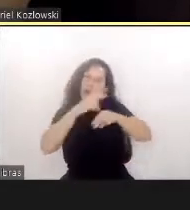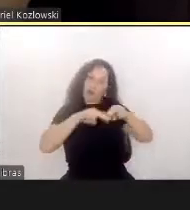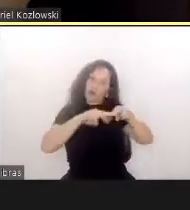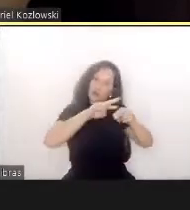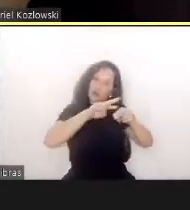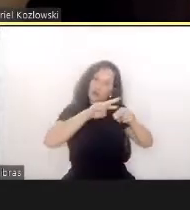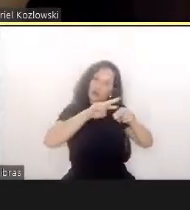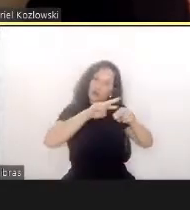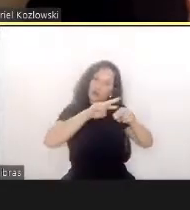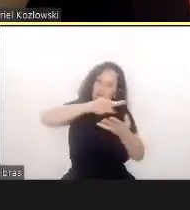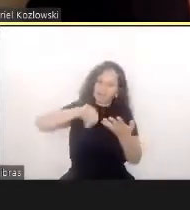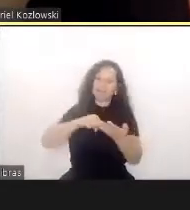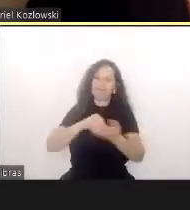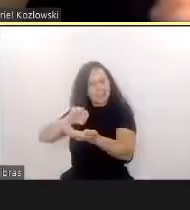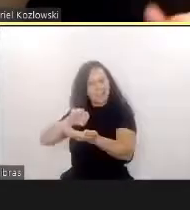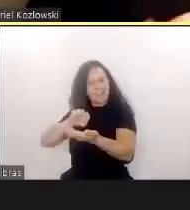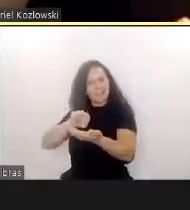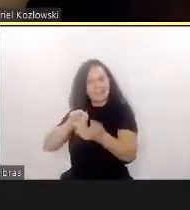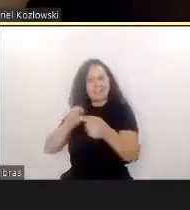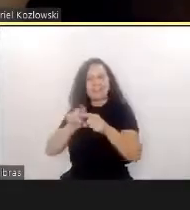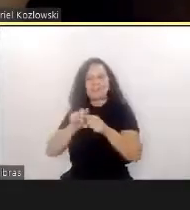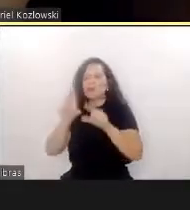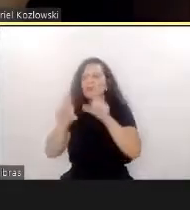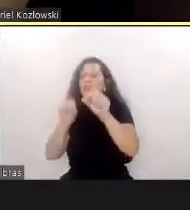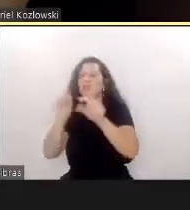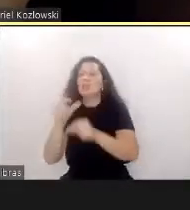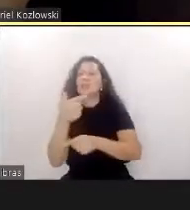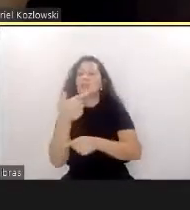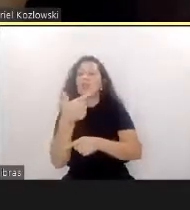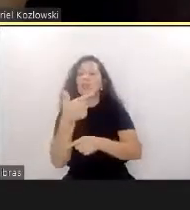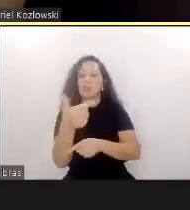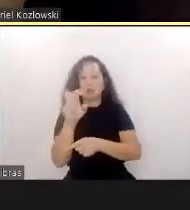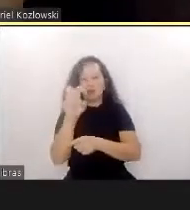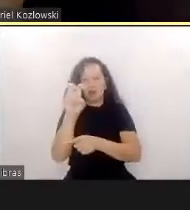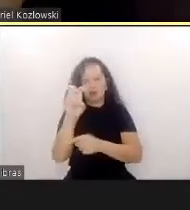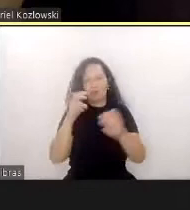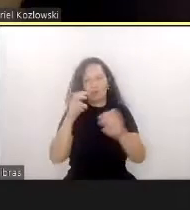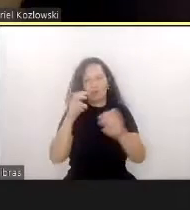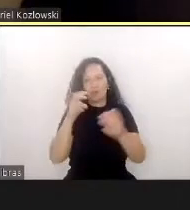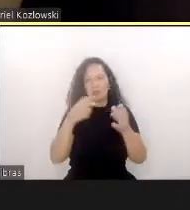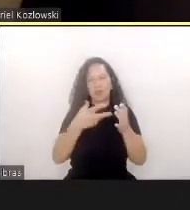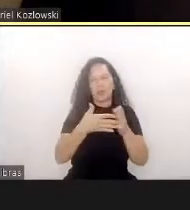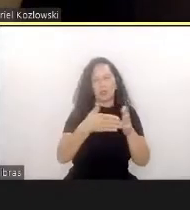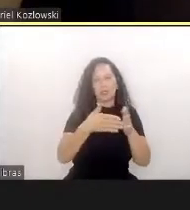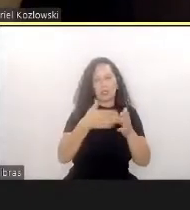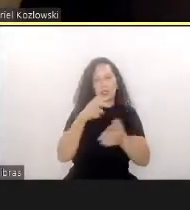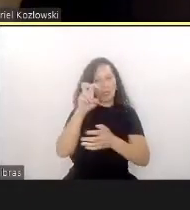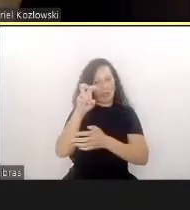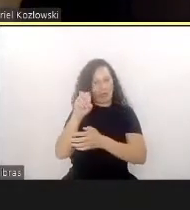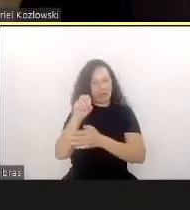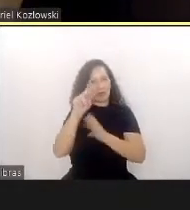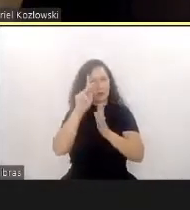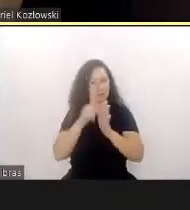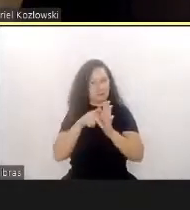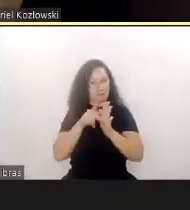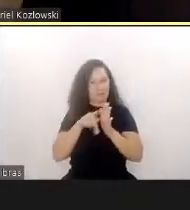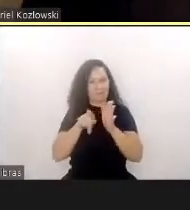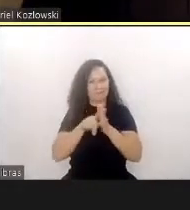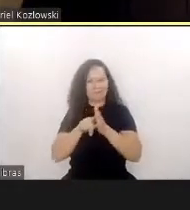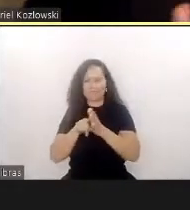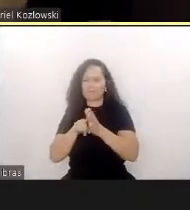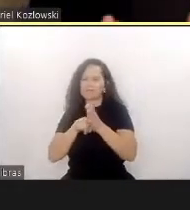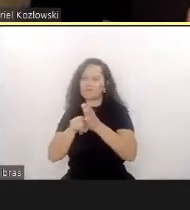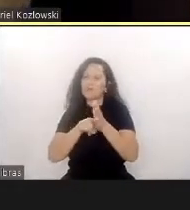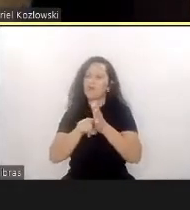seleção de 25 para 50 projetos. A gente também procurou extrair temas comuns a esses projetos.